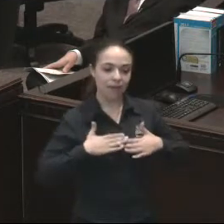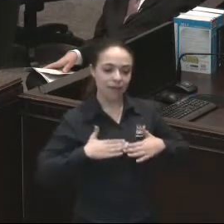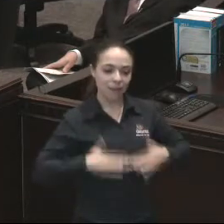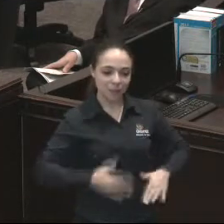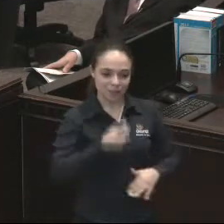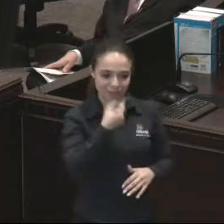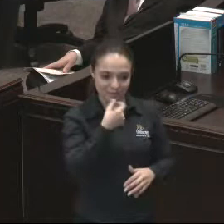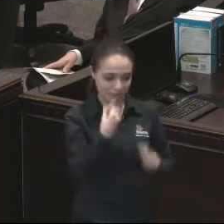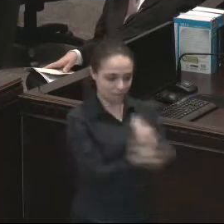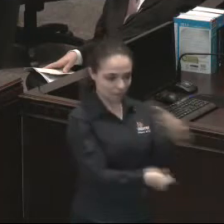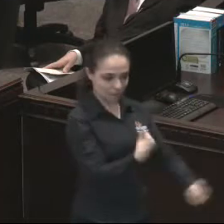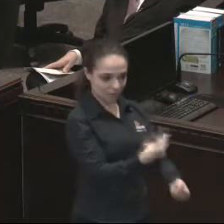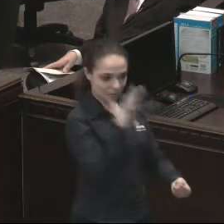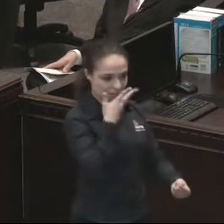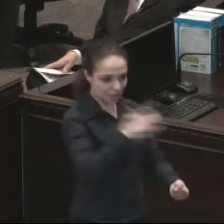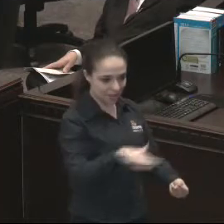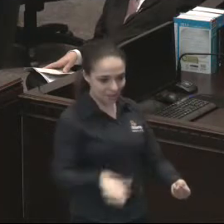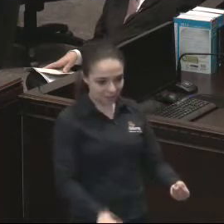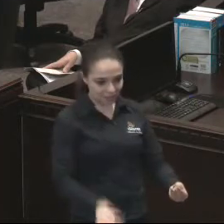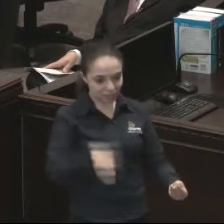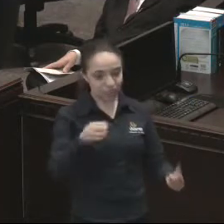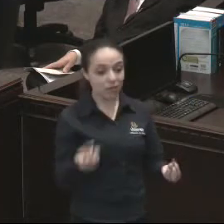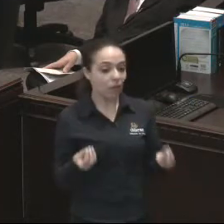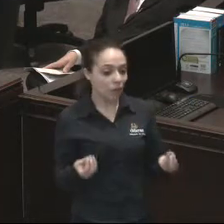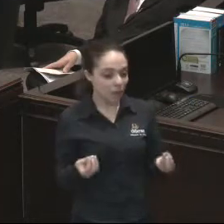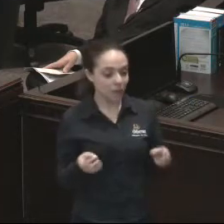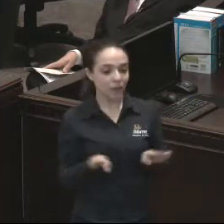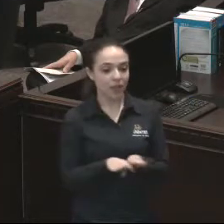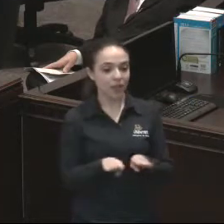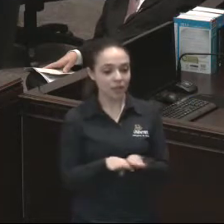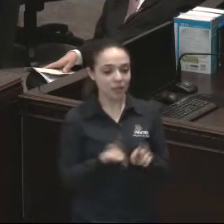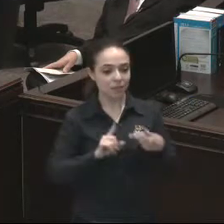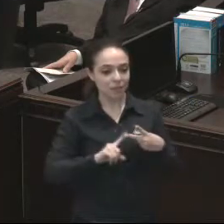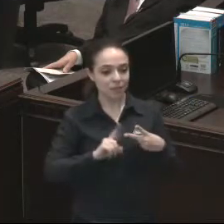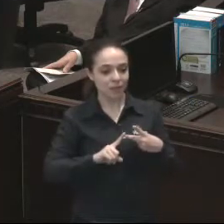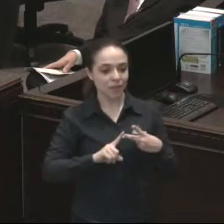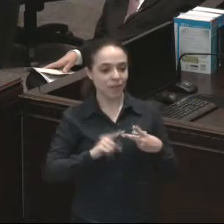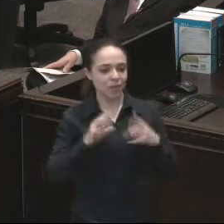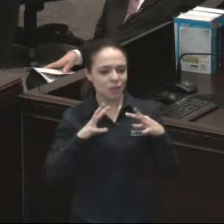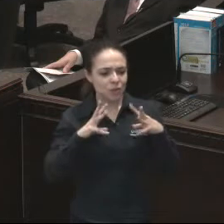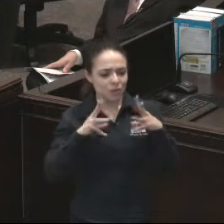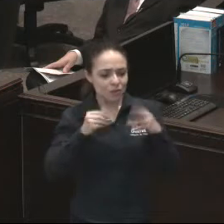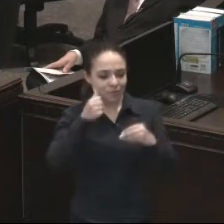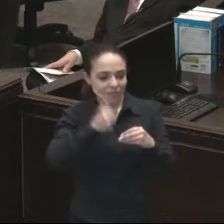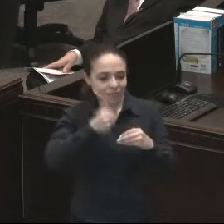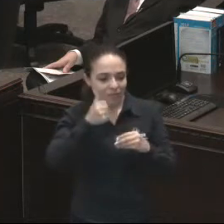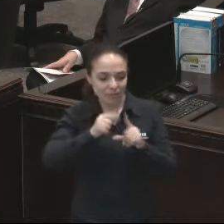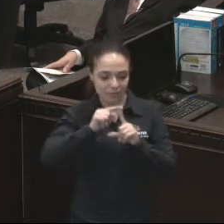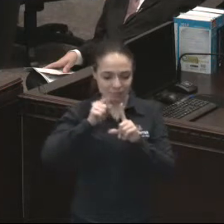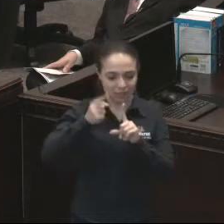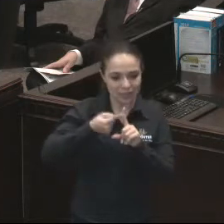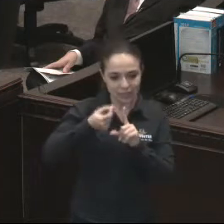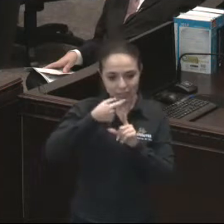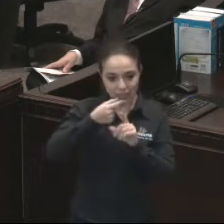desde idades muito tenras, né? A questão da reprodução assistida, né? Uhum. E percebo também